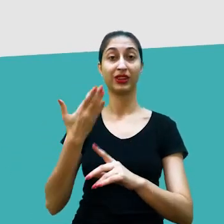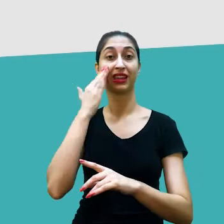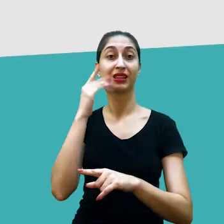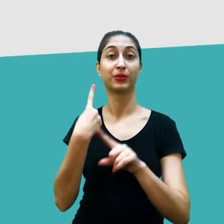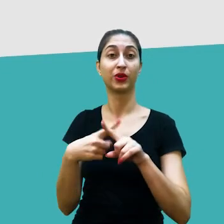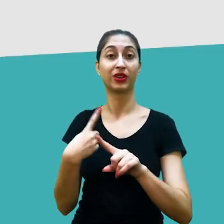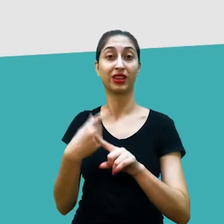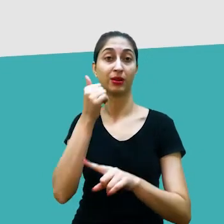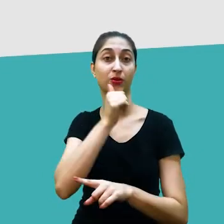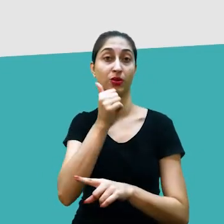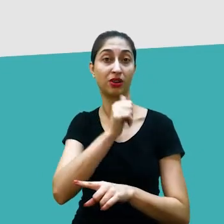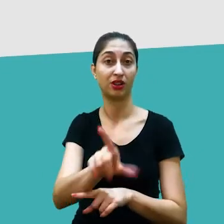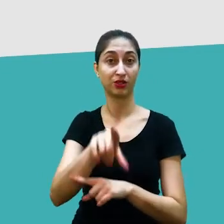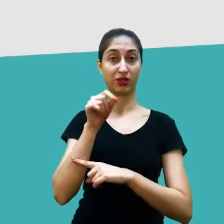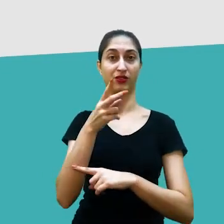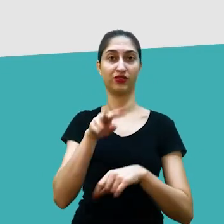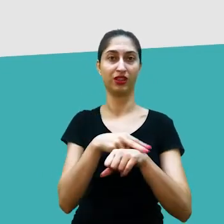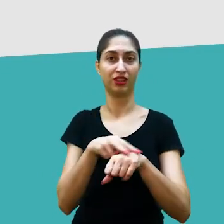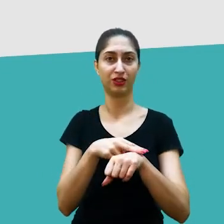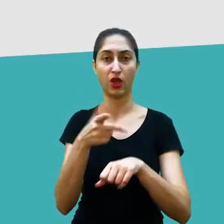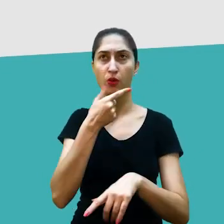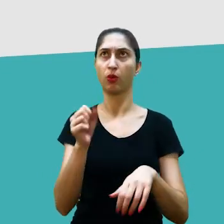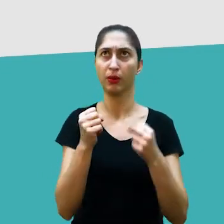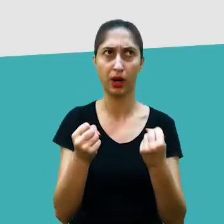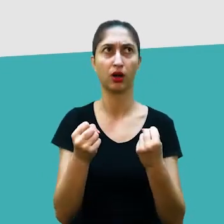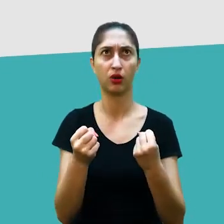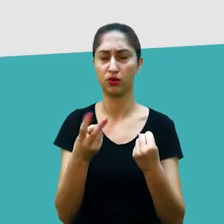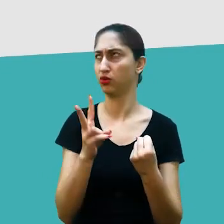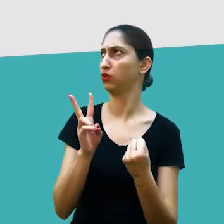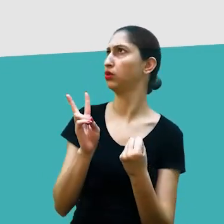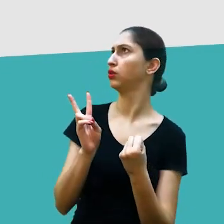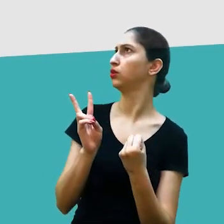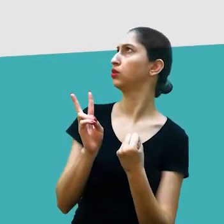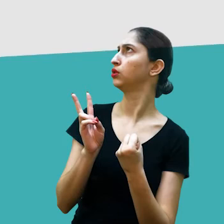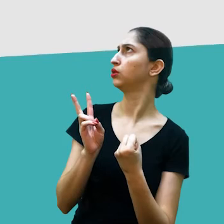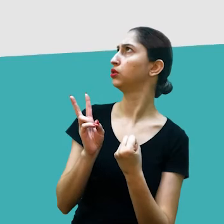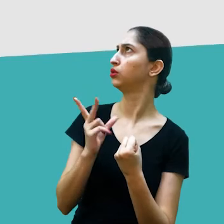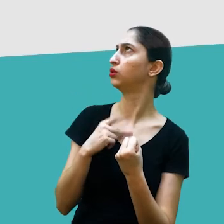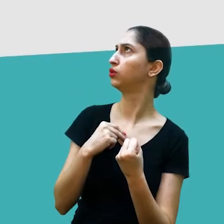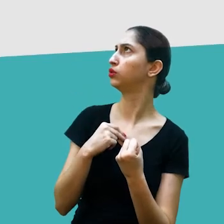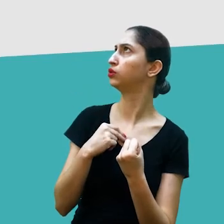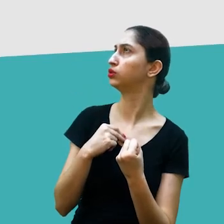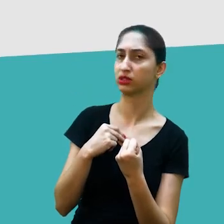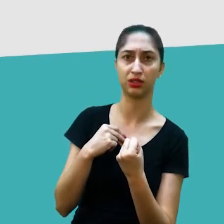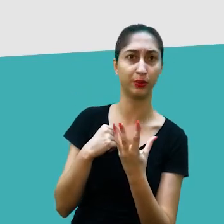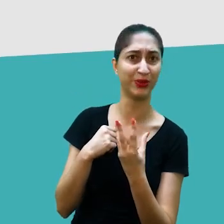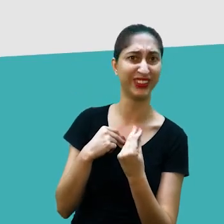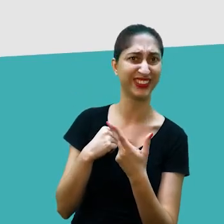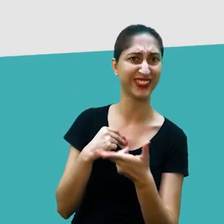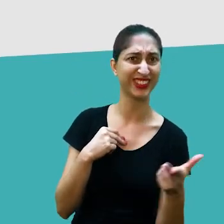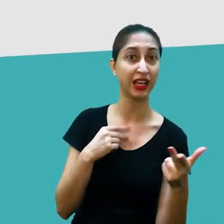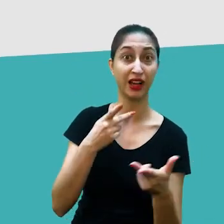ele quase bateu o carro, assim, porque ele parou assim no sinal e olhou para trás e falou: mas é tudo isso? Eu falei: